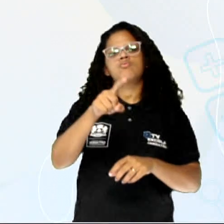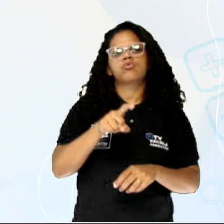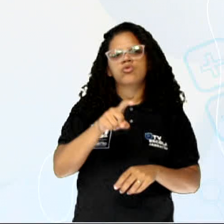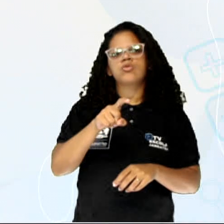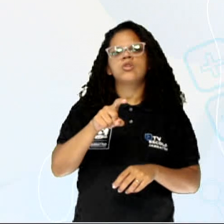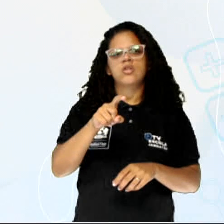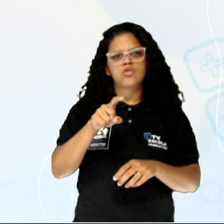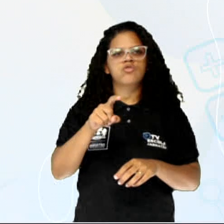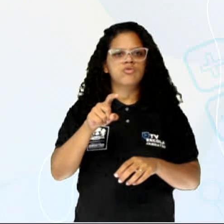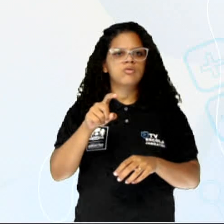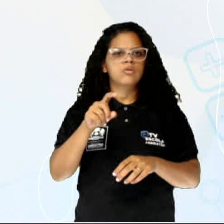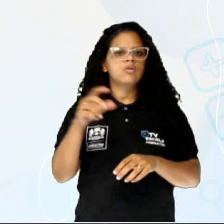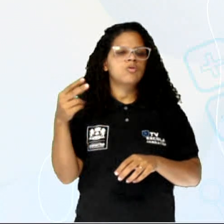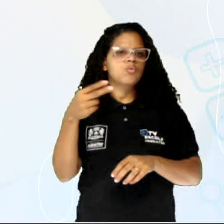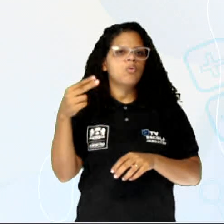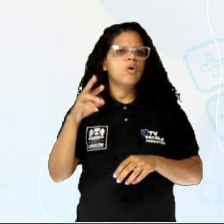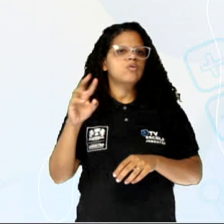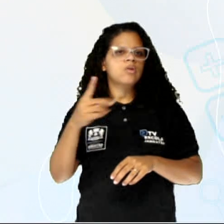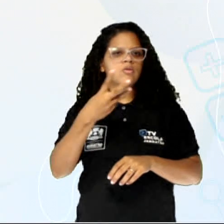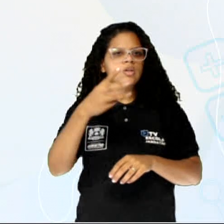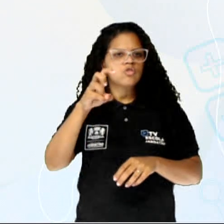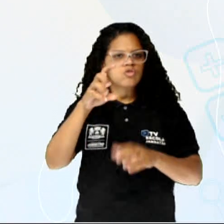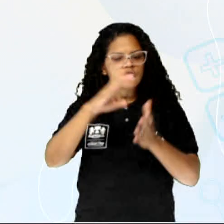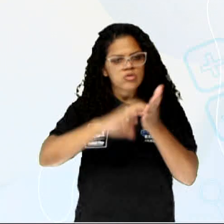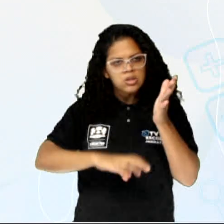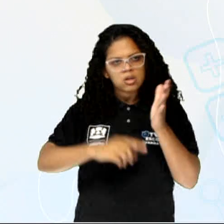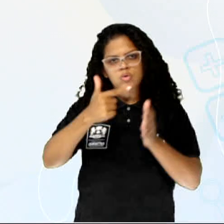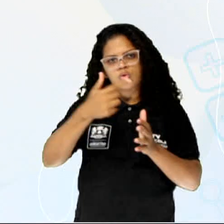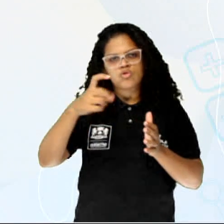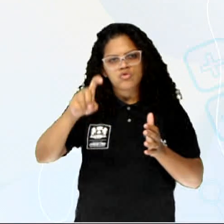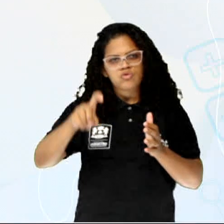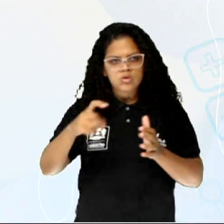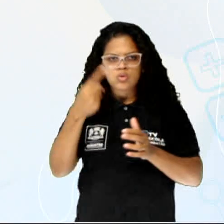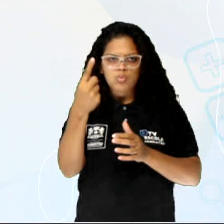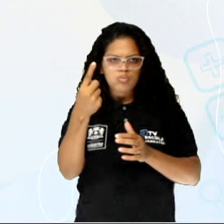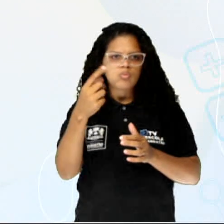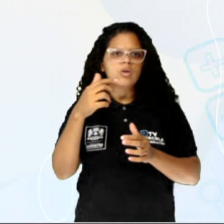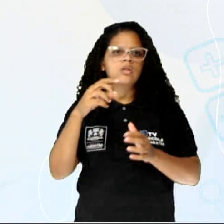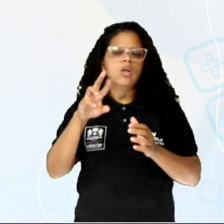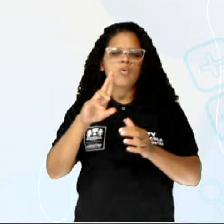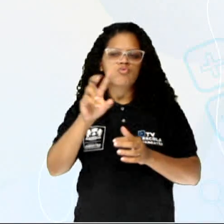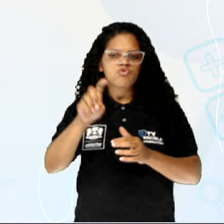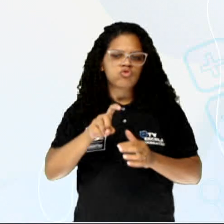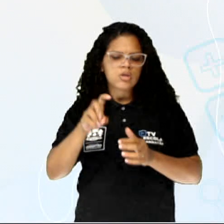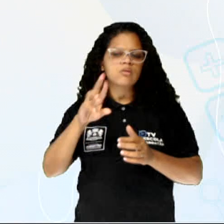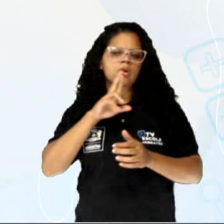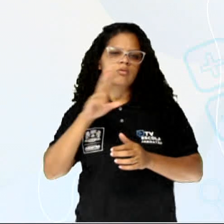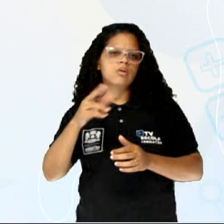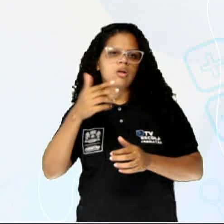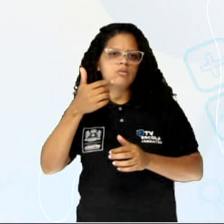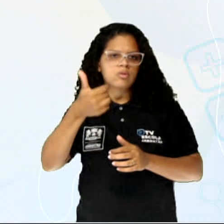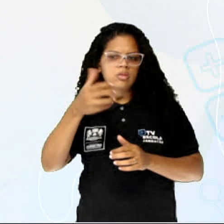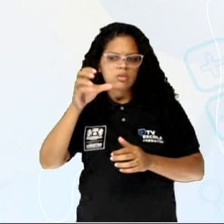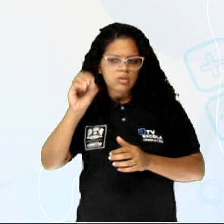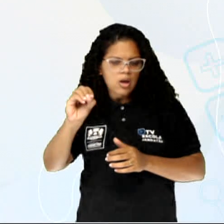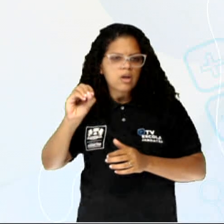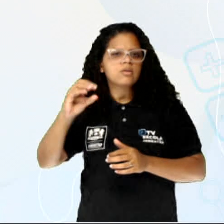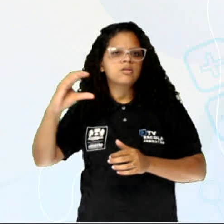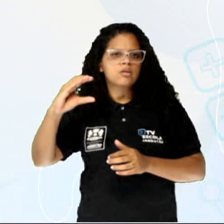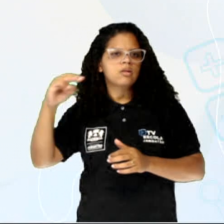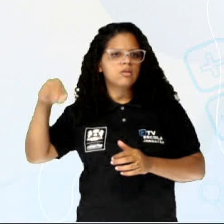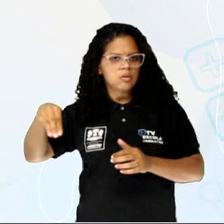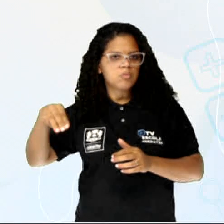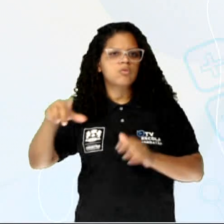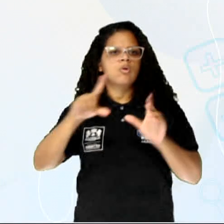3x tirando 2x é 1x só. 40 tirando 30 dá 10. Pronto, achamos o valor de x, que é justamente a letra